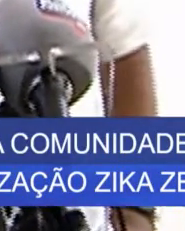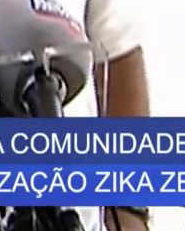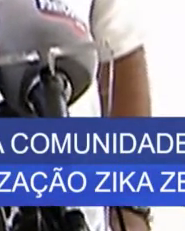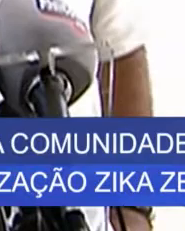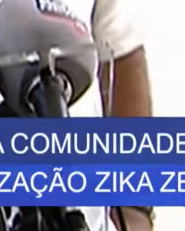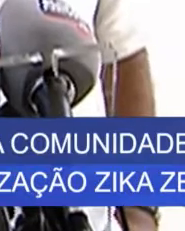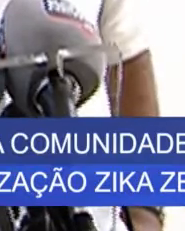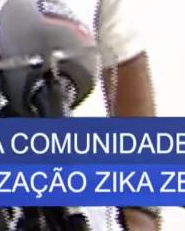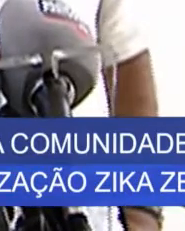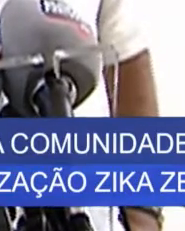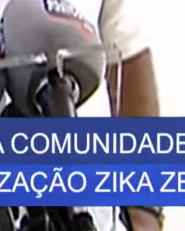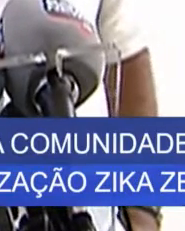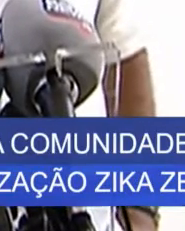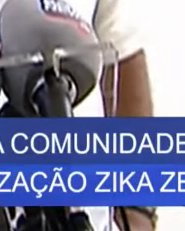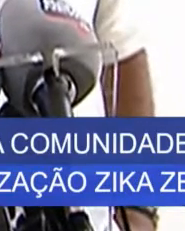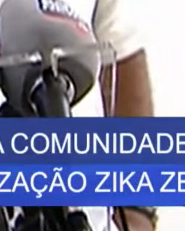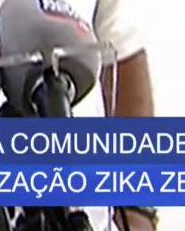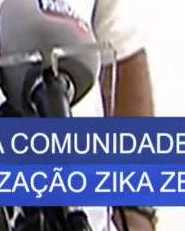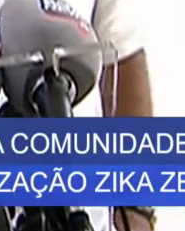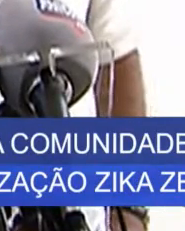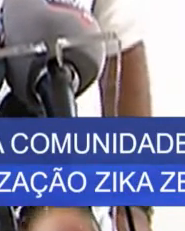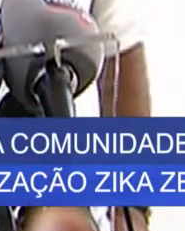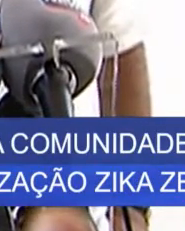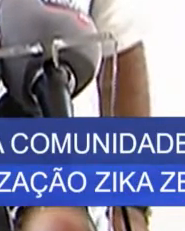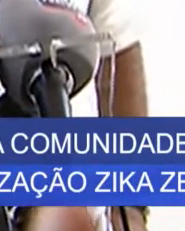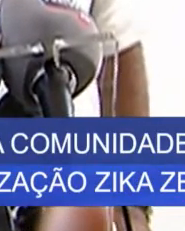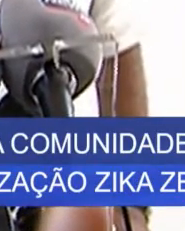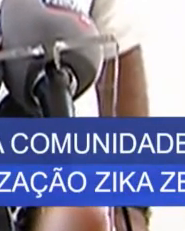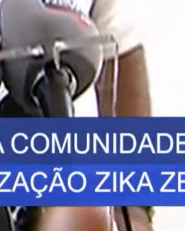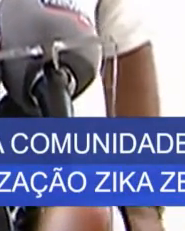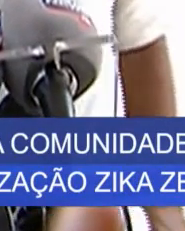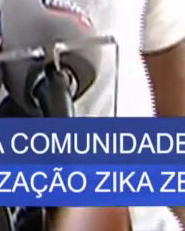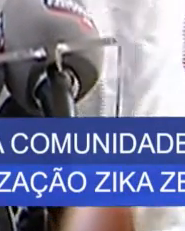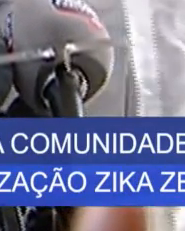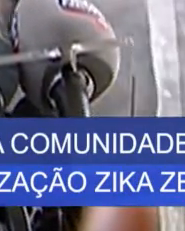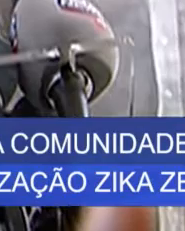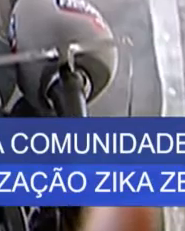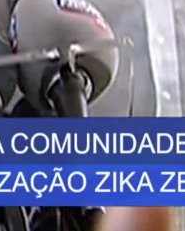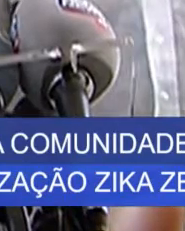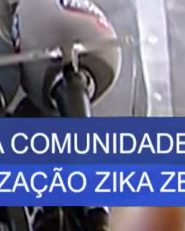Vamos acompanhar. Como vocês estão vendo, nós estamos aqui. Deixa eu falar do pedaço.